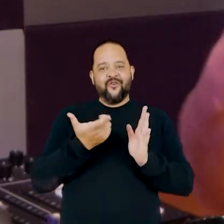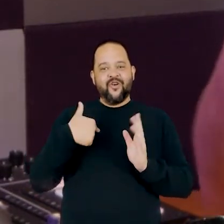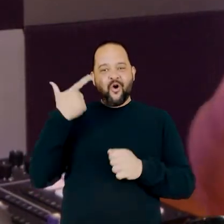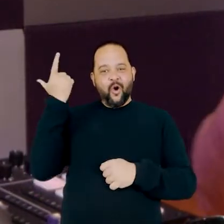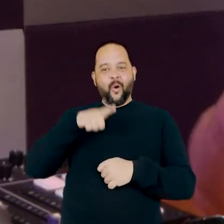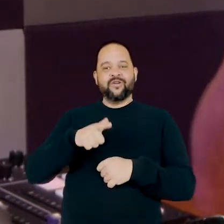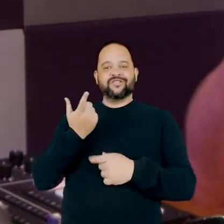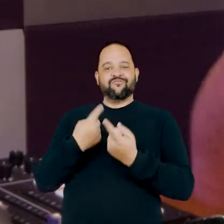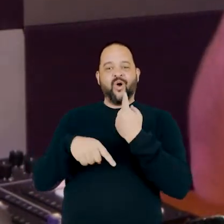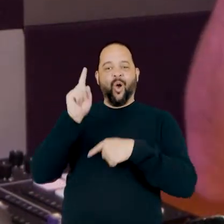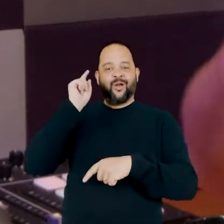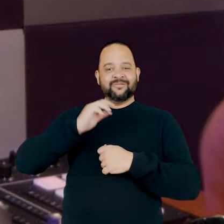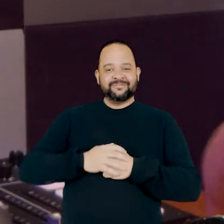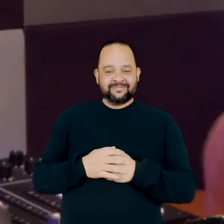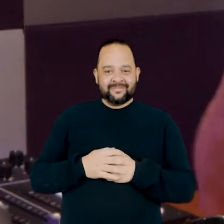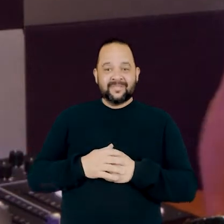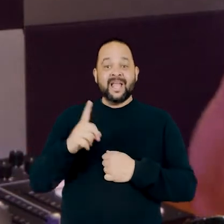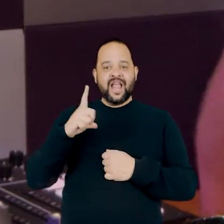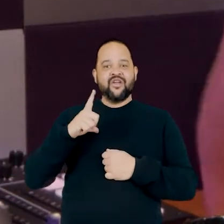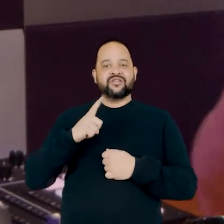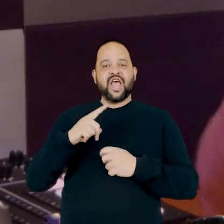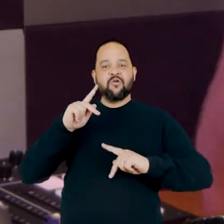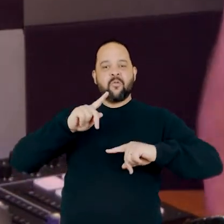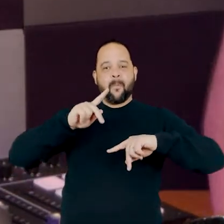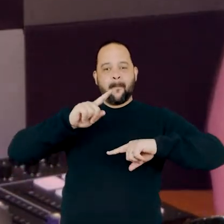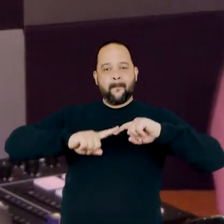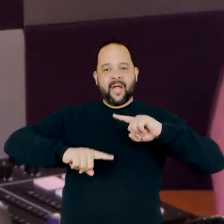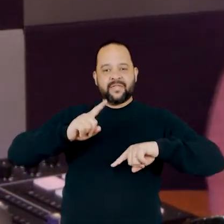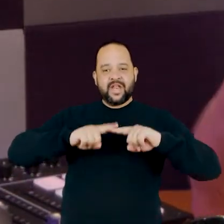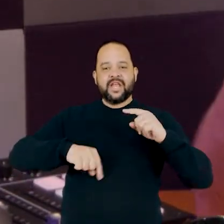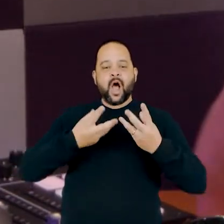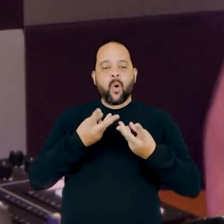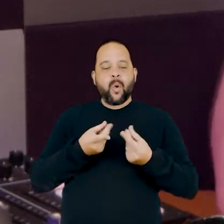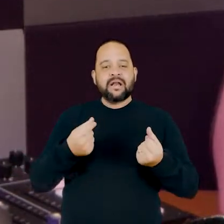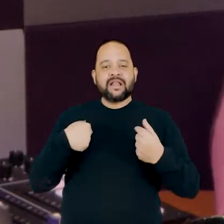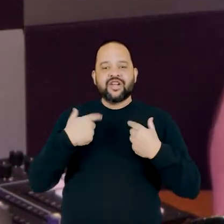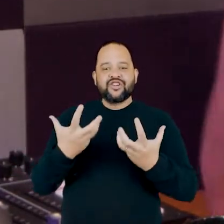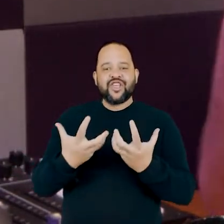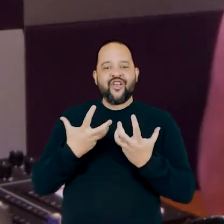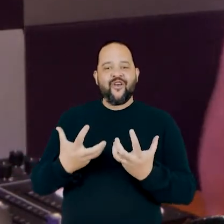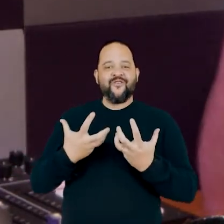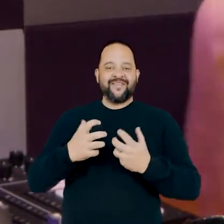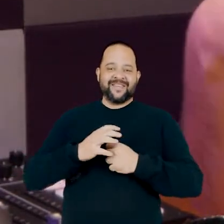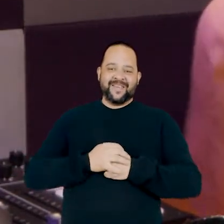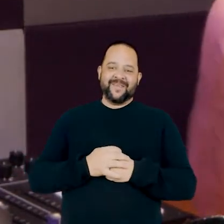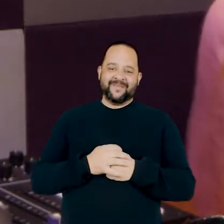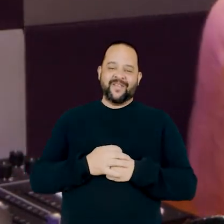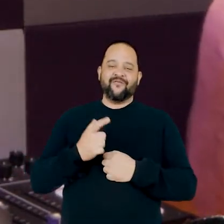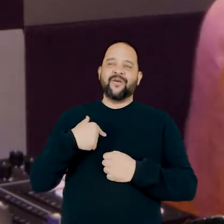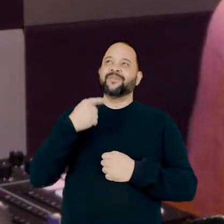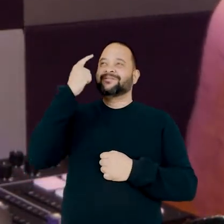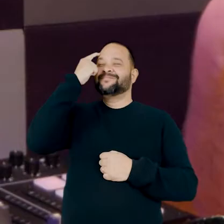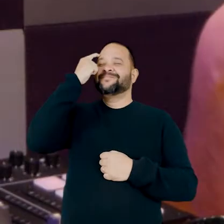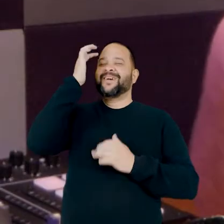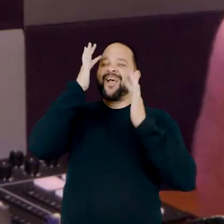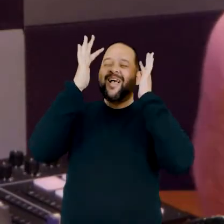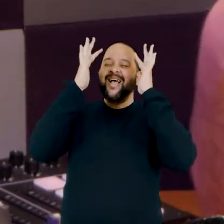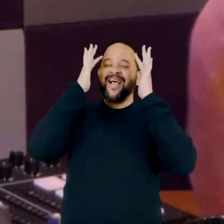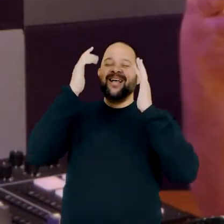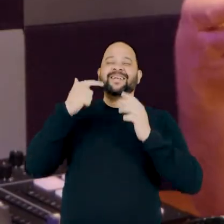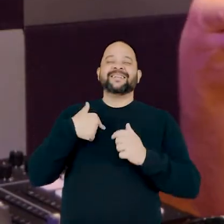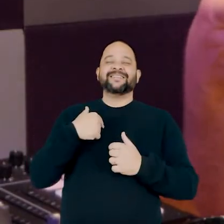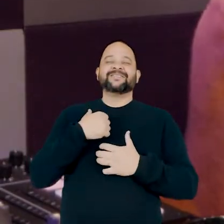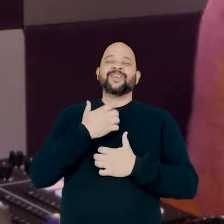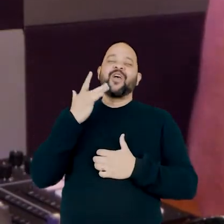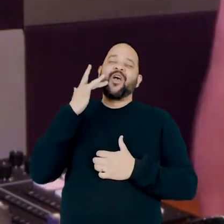cheguei onde eu queria, sabe? Eu tenho o equipamento que eu queria pra ter a qualidade que eu quero. Então, foi muito mágico, assim, pra mim ter